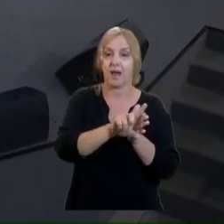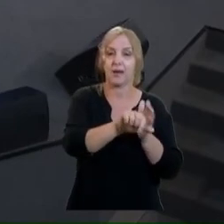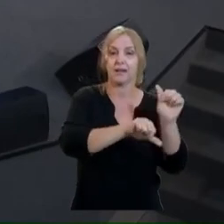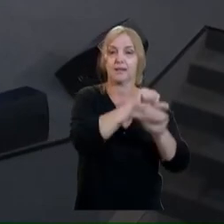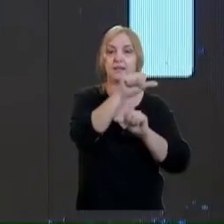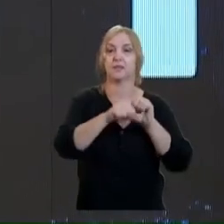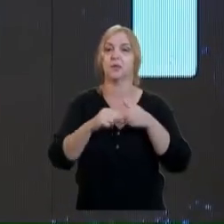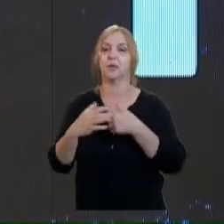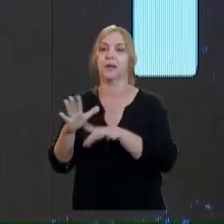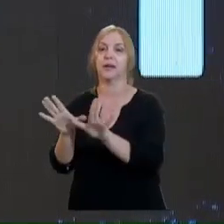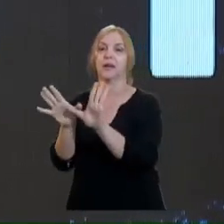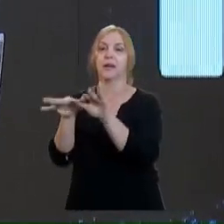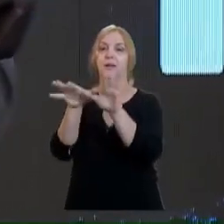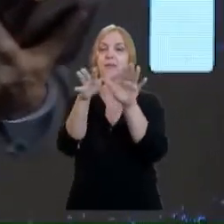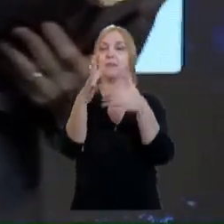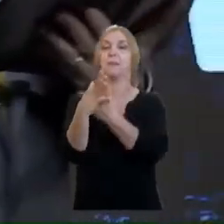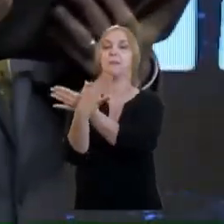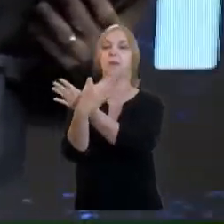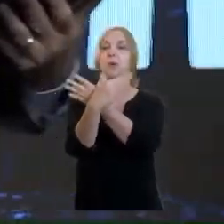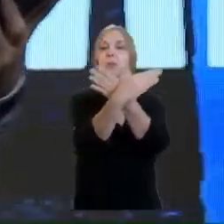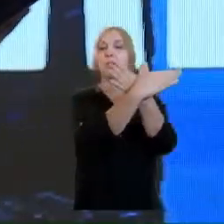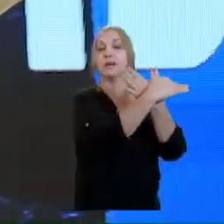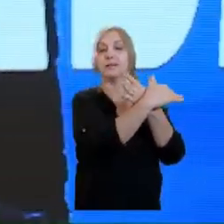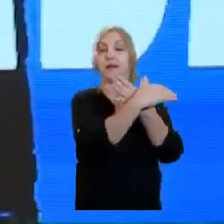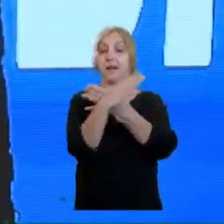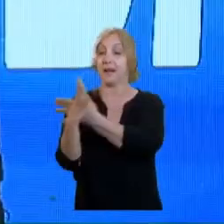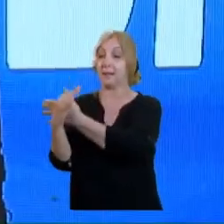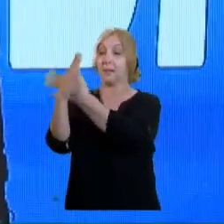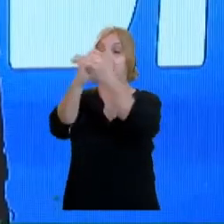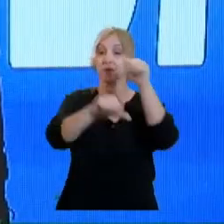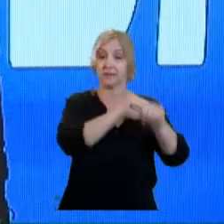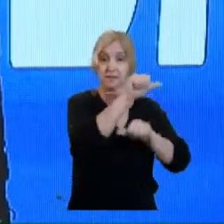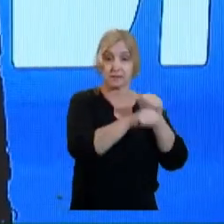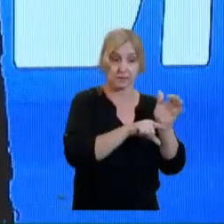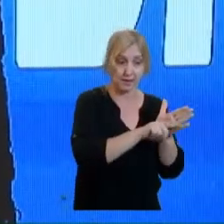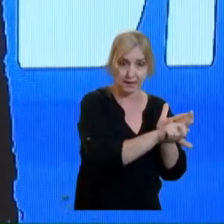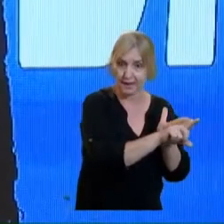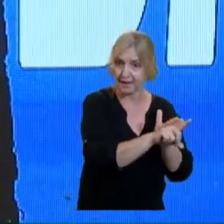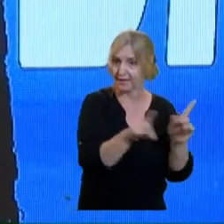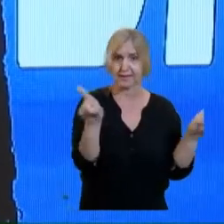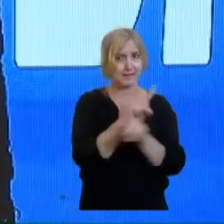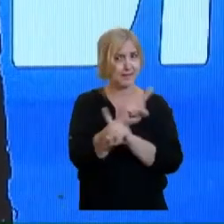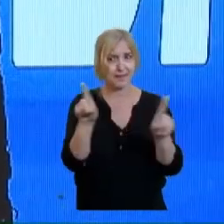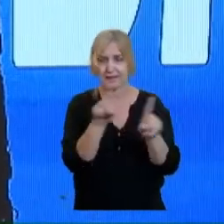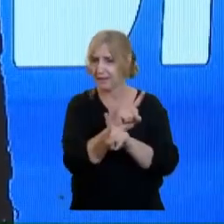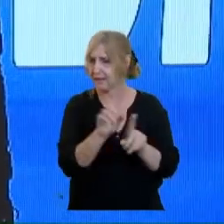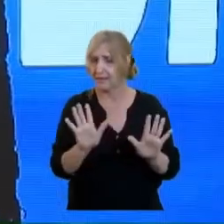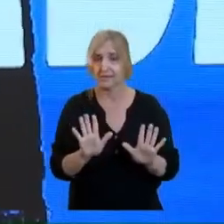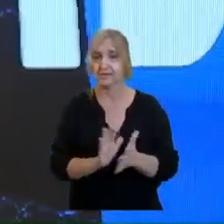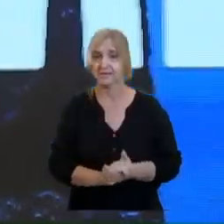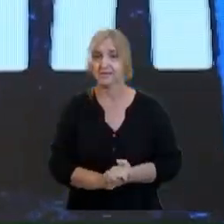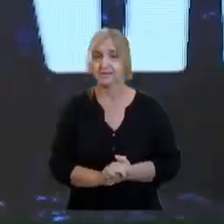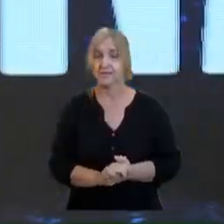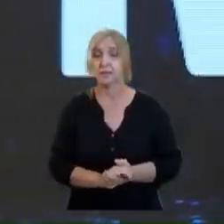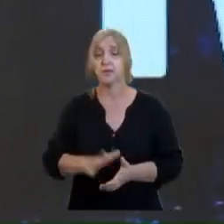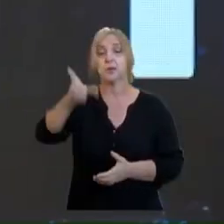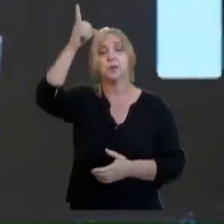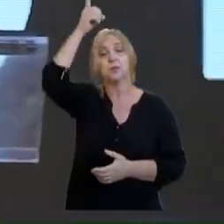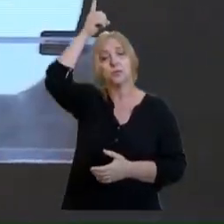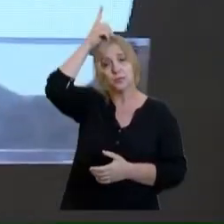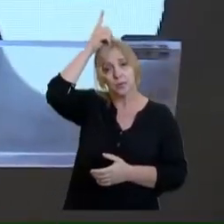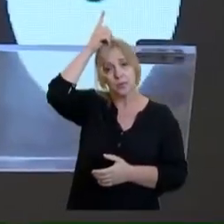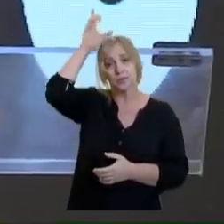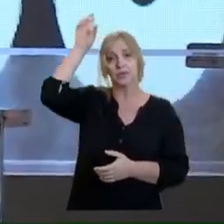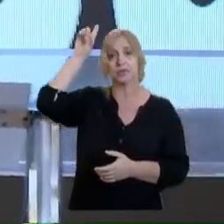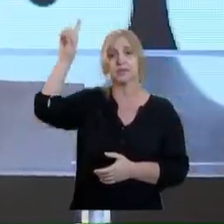borboleta. Borboleta nunca mais vai virar lagarta. Não vira. Porque os dons e a vocação de Deus são